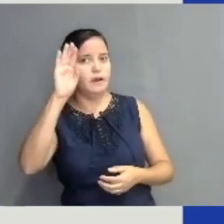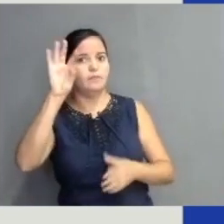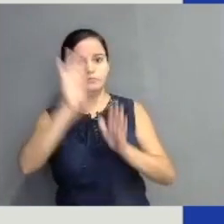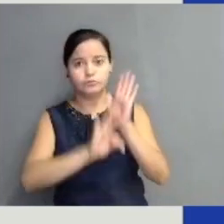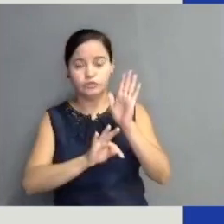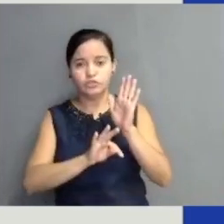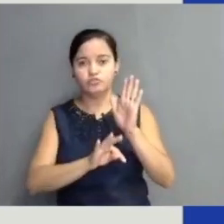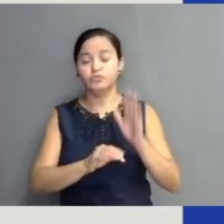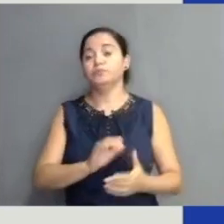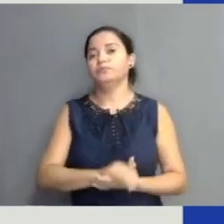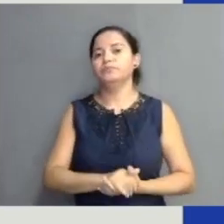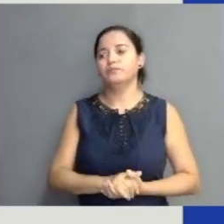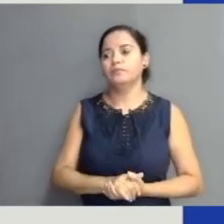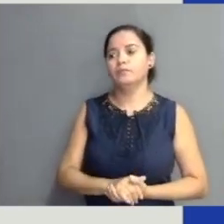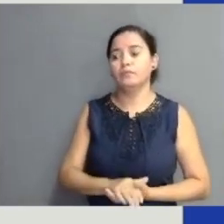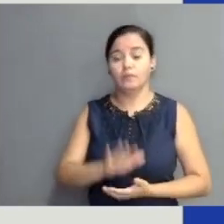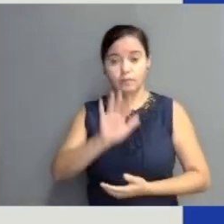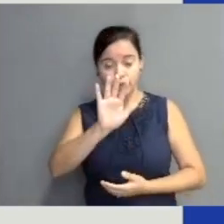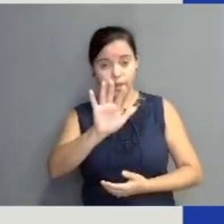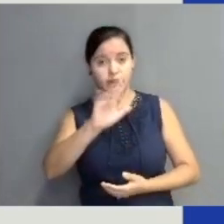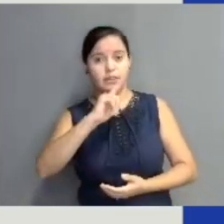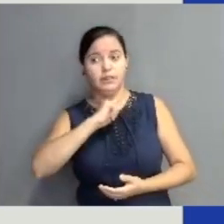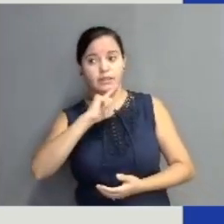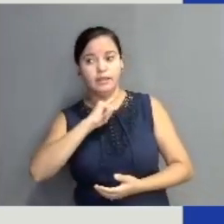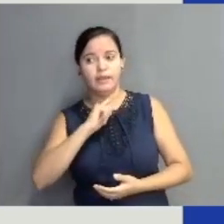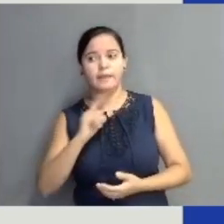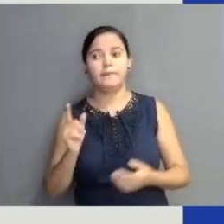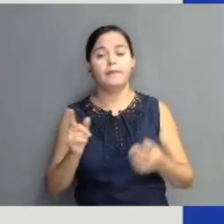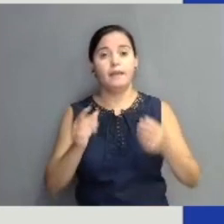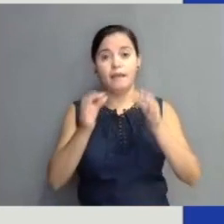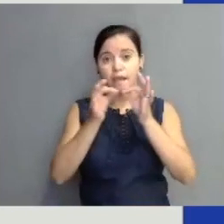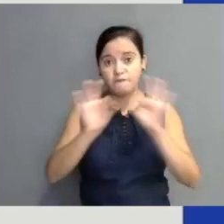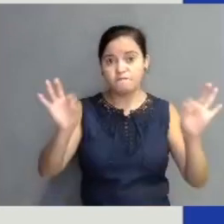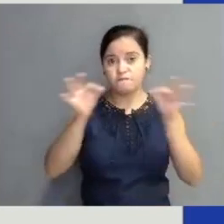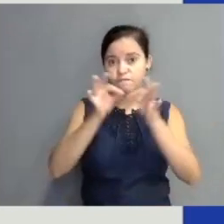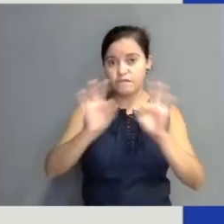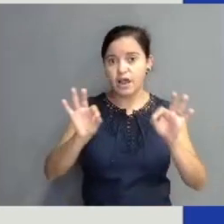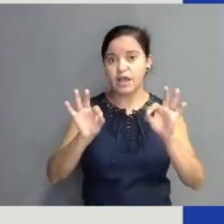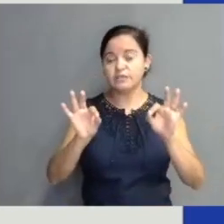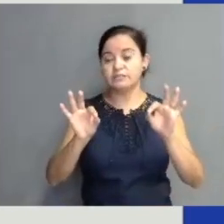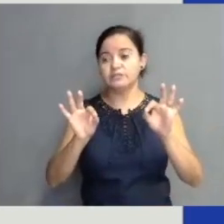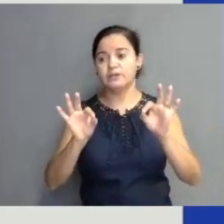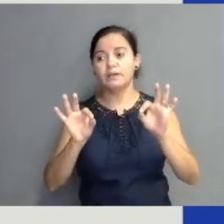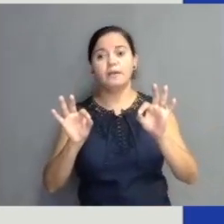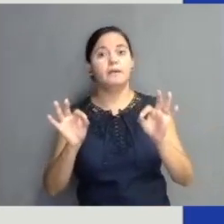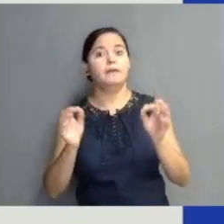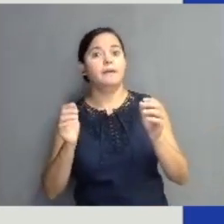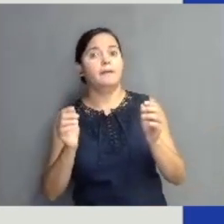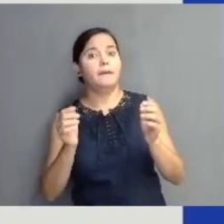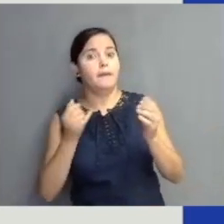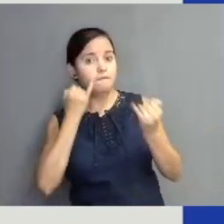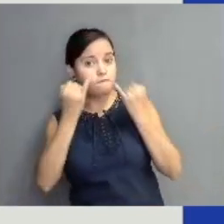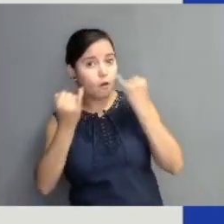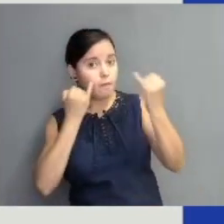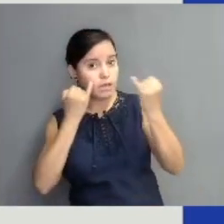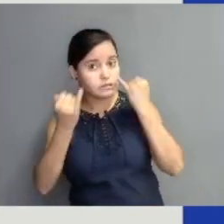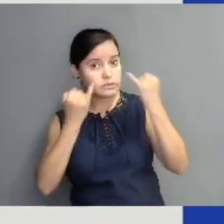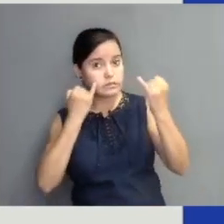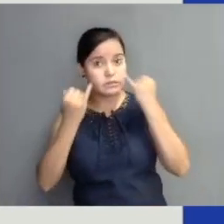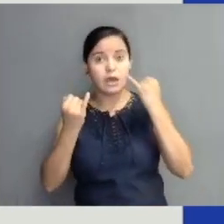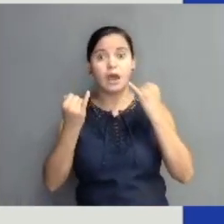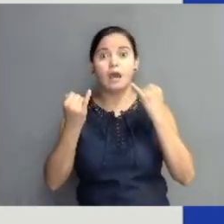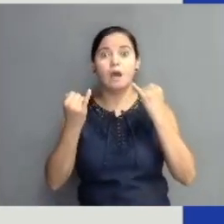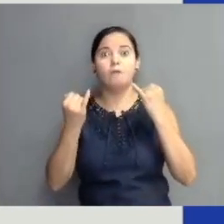telinha. Então, ó, fator número 1. As frases reescritas devem manter a informação essencial do